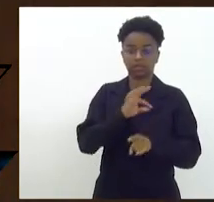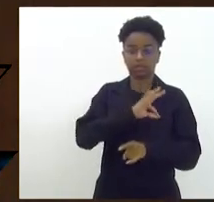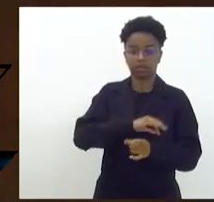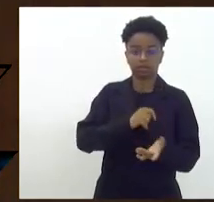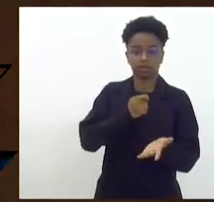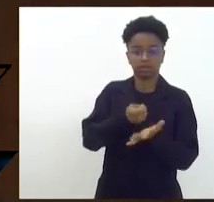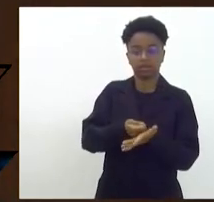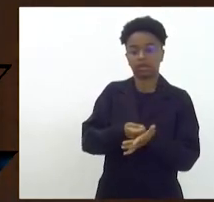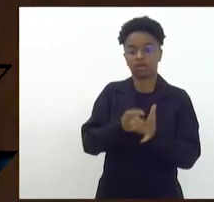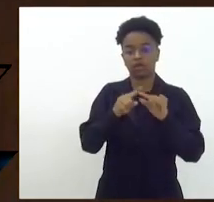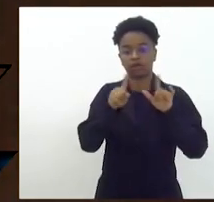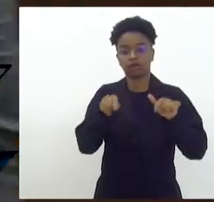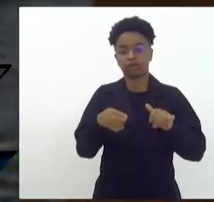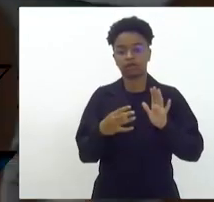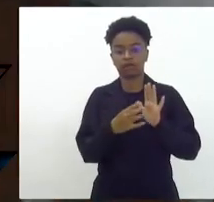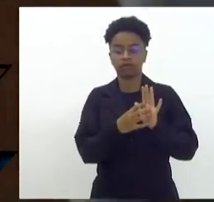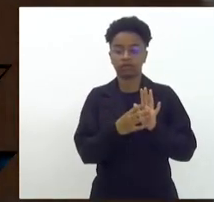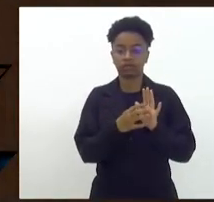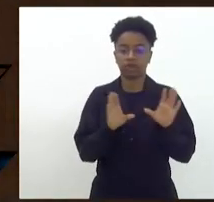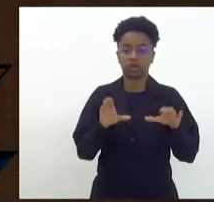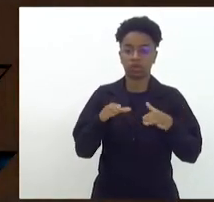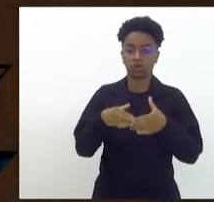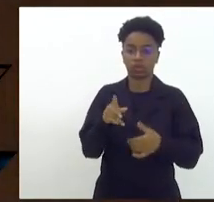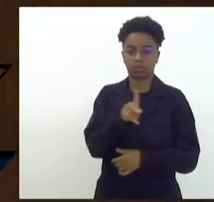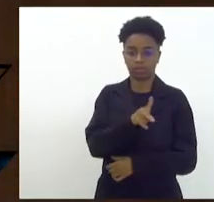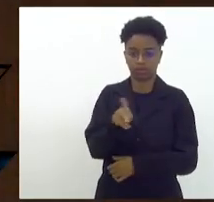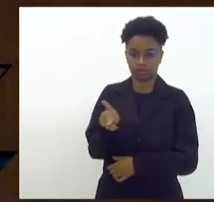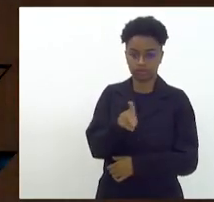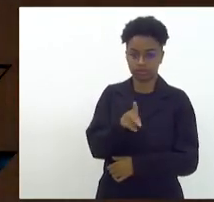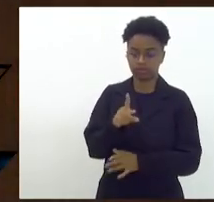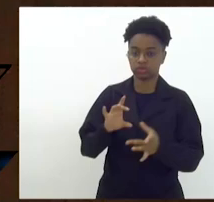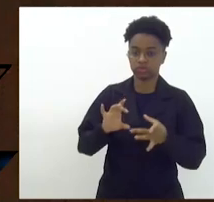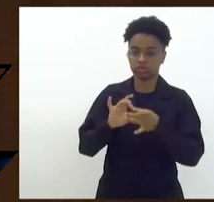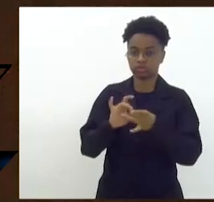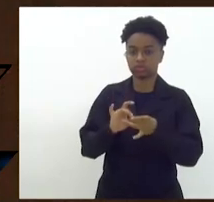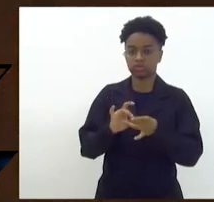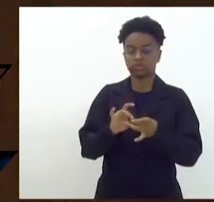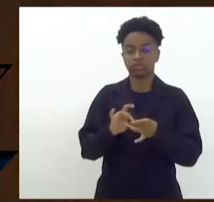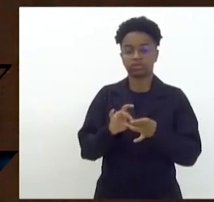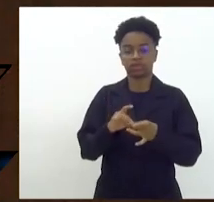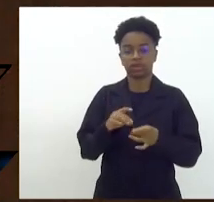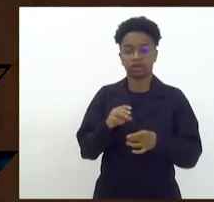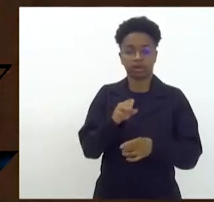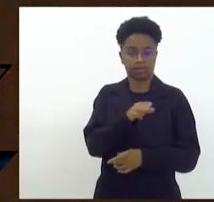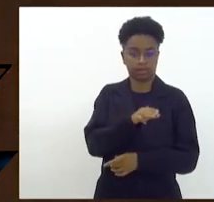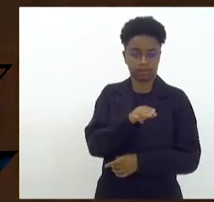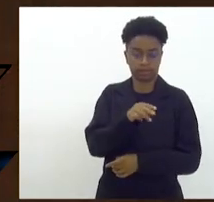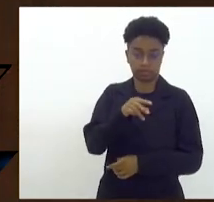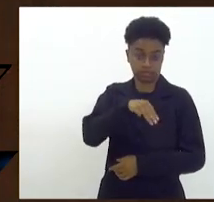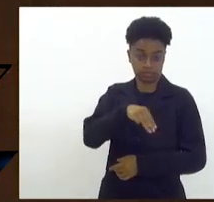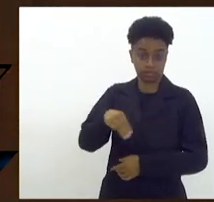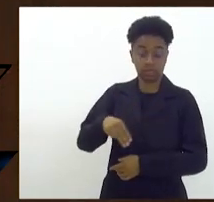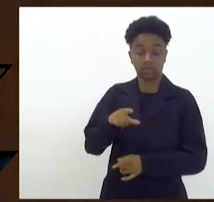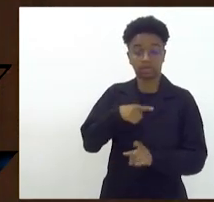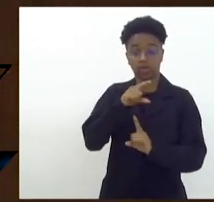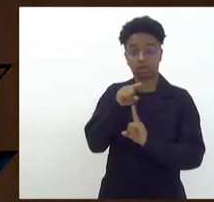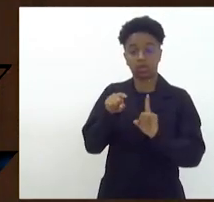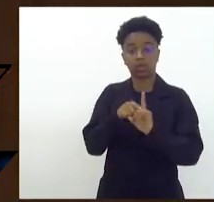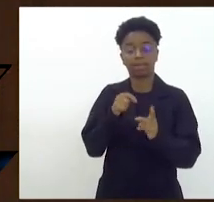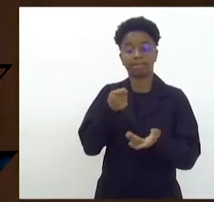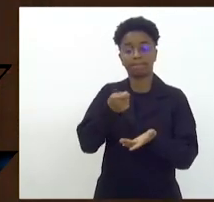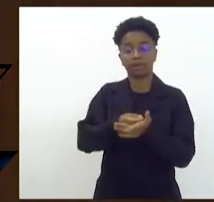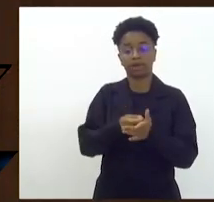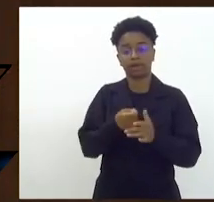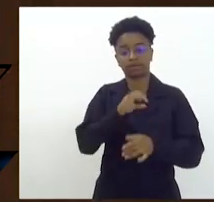ao servidores integrantes das classes docentes do quadro do magistério com o objetivo de supostamente cumprir o piso Nacional